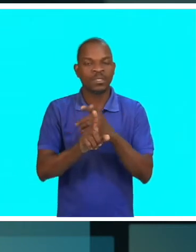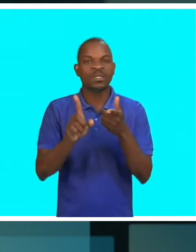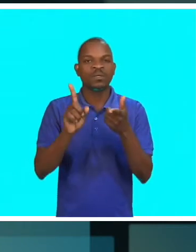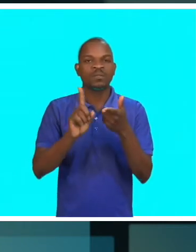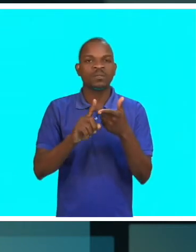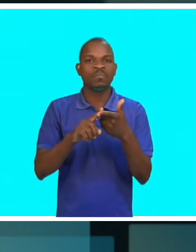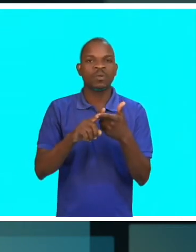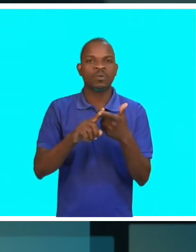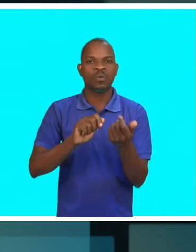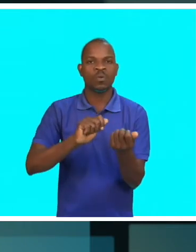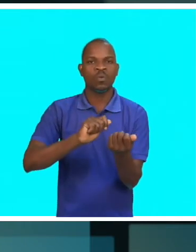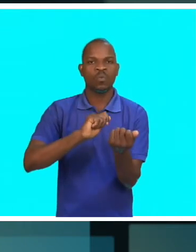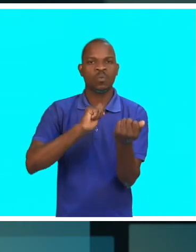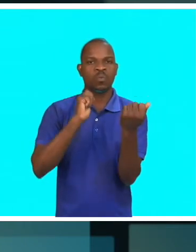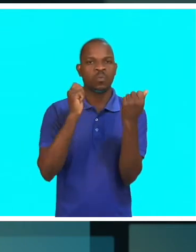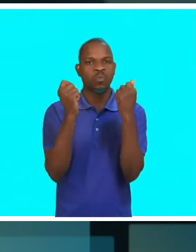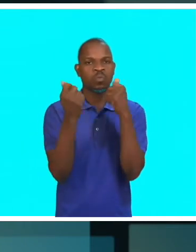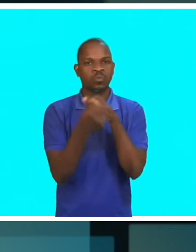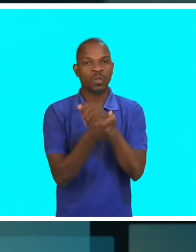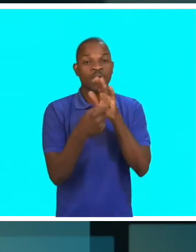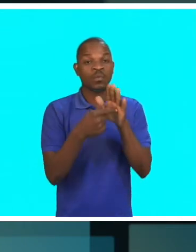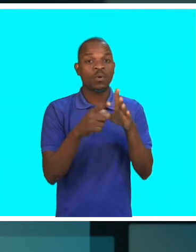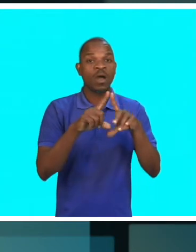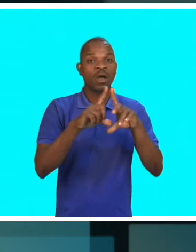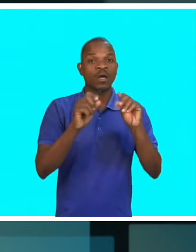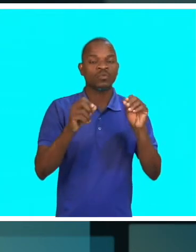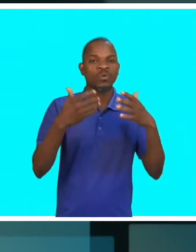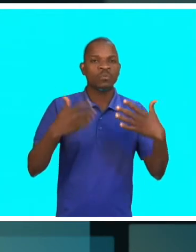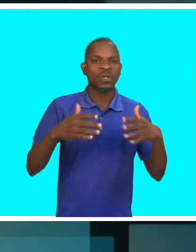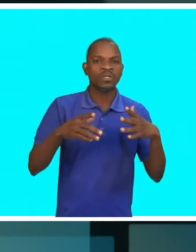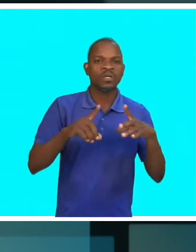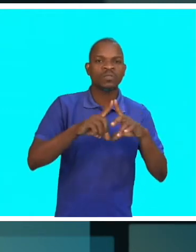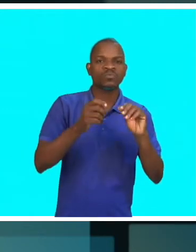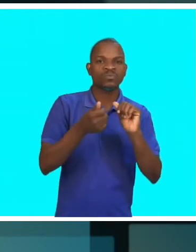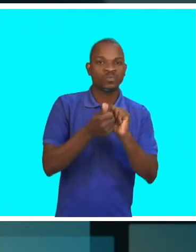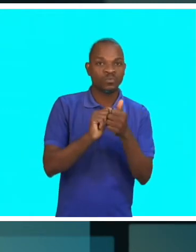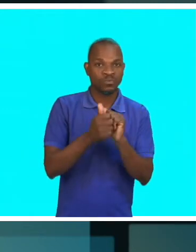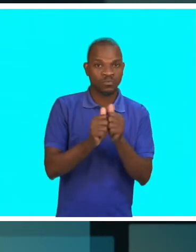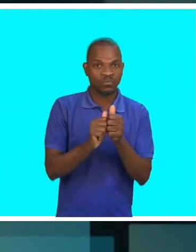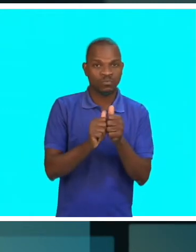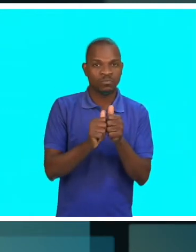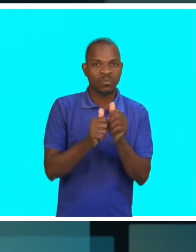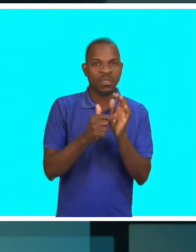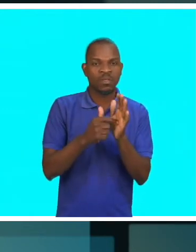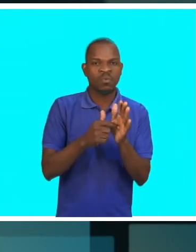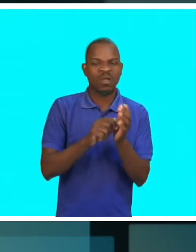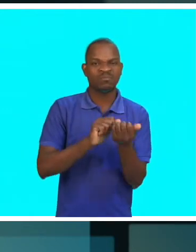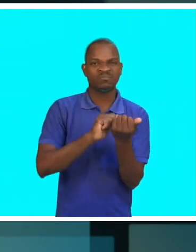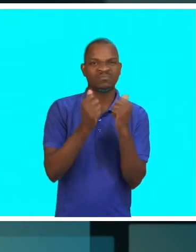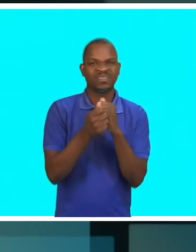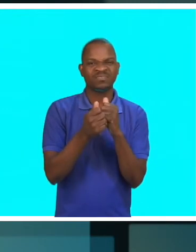todos. E trocar uma atividade recreativa, que nem um desporto,